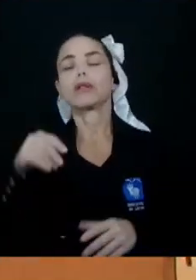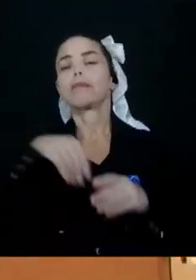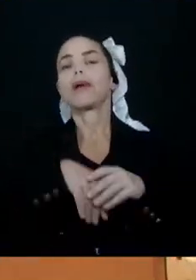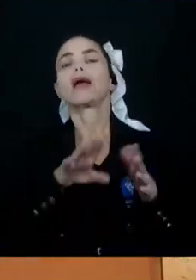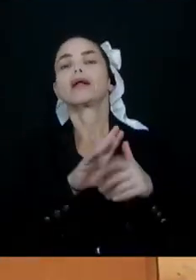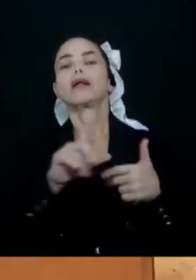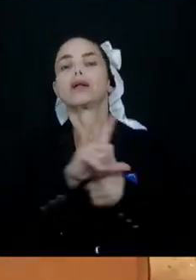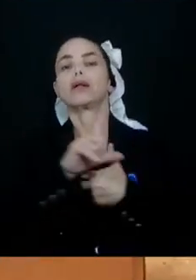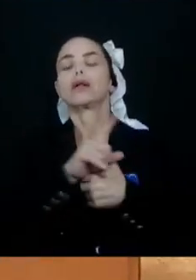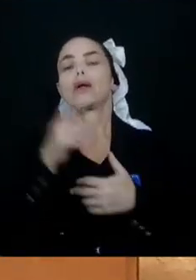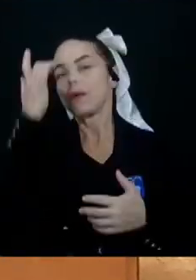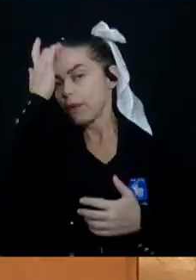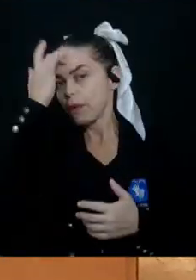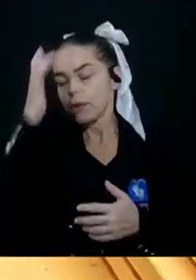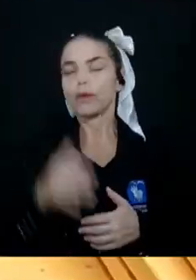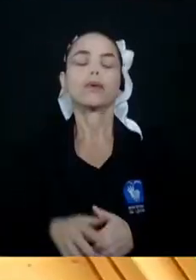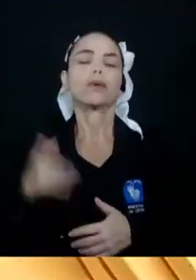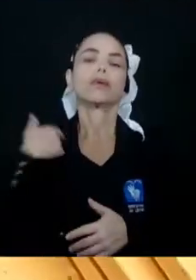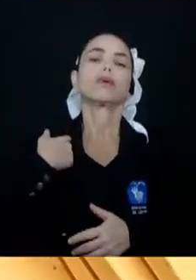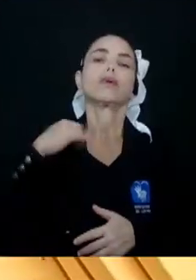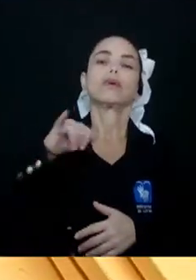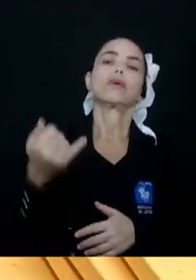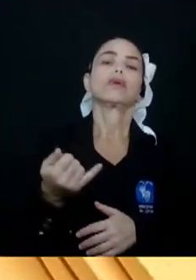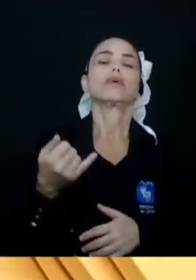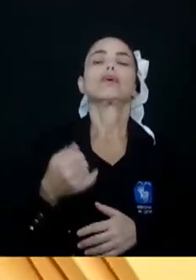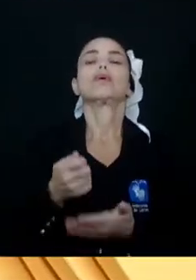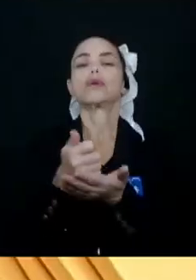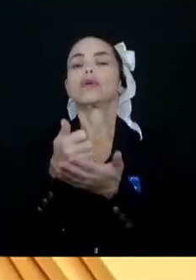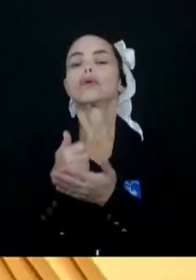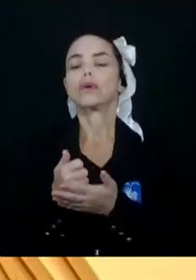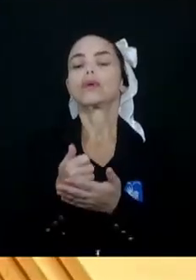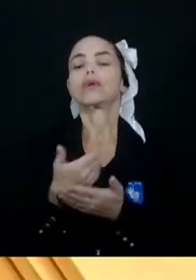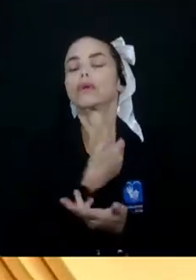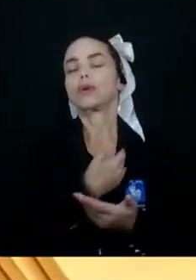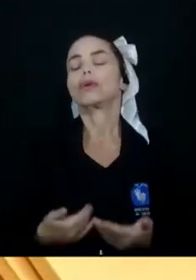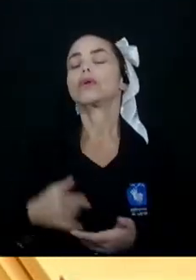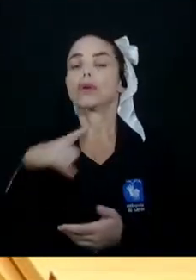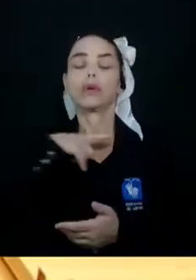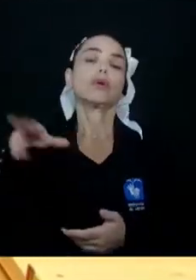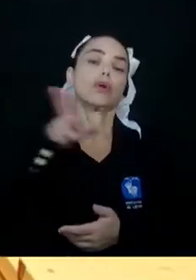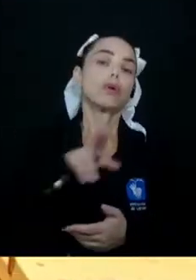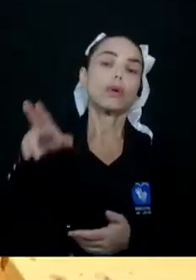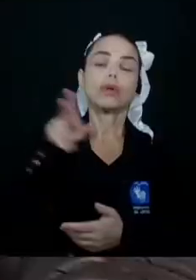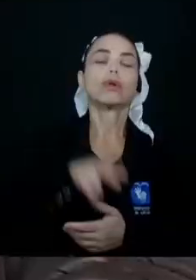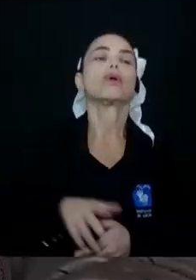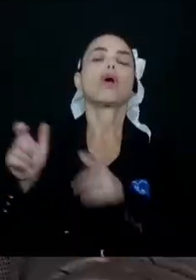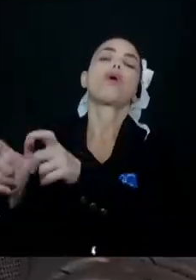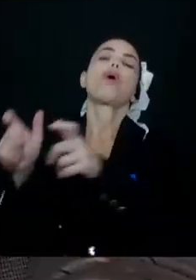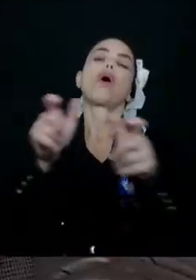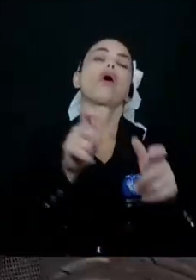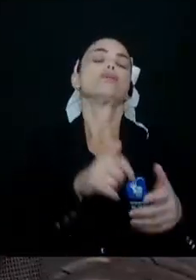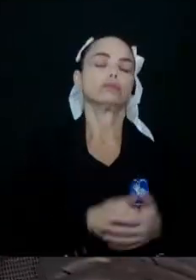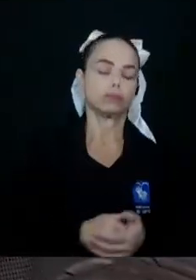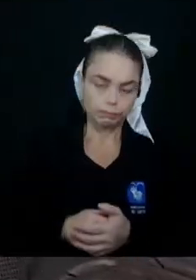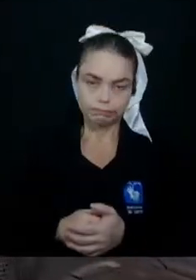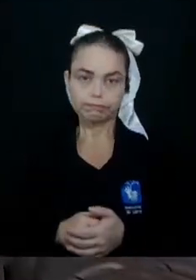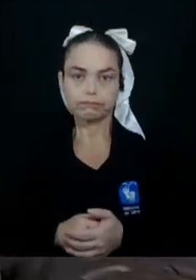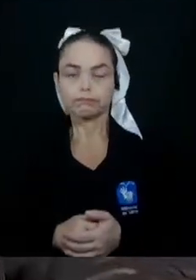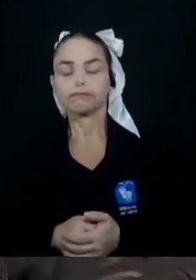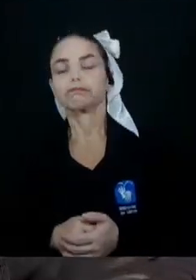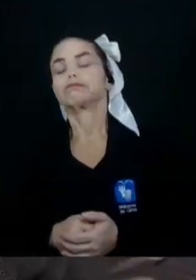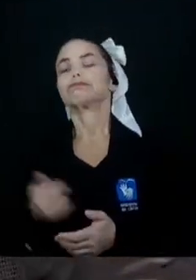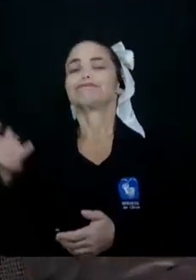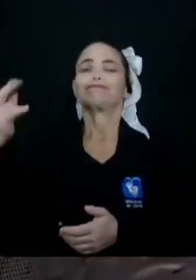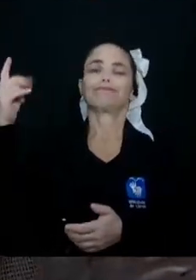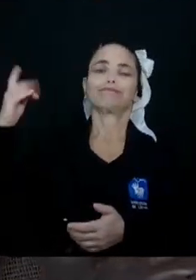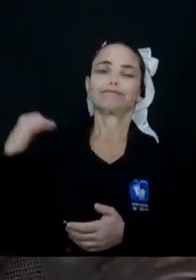o reaproveitamento de bens públicos que ainda podem ter utilidade em outras atividades. Antigamente, os bens